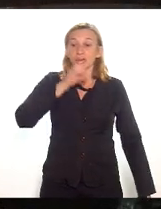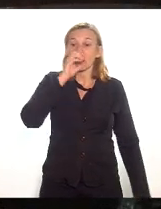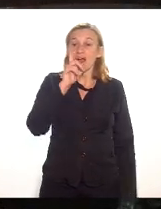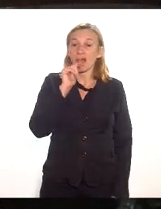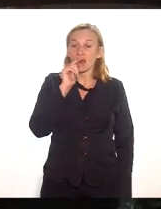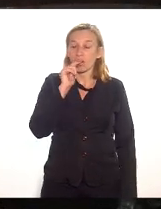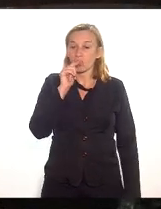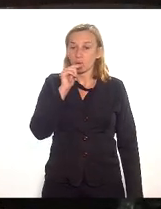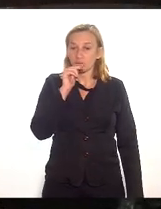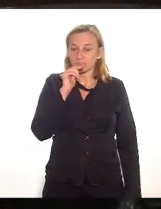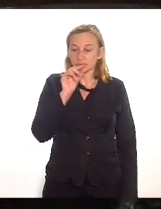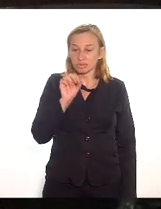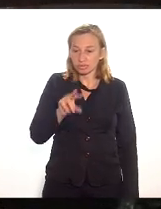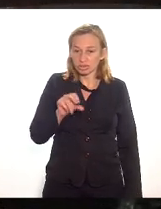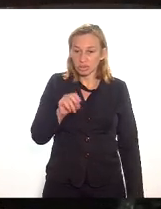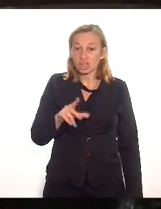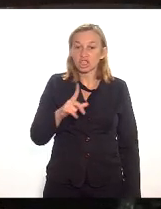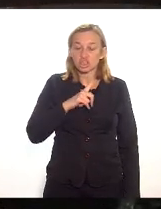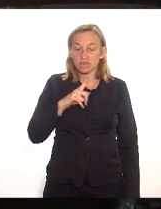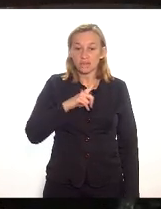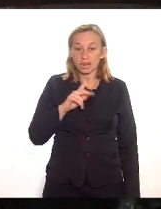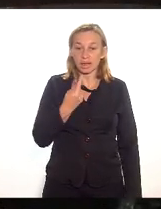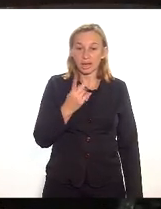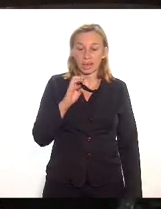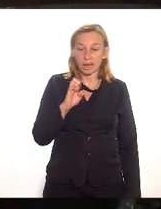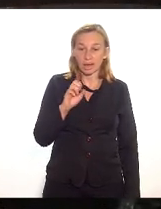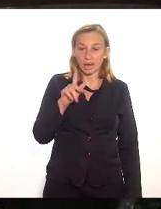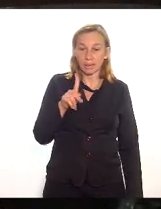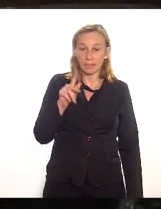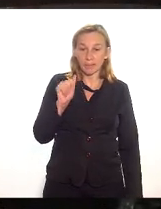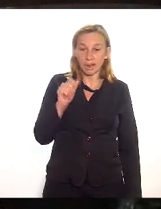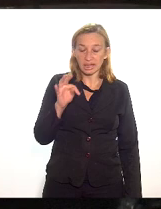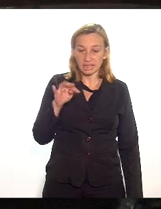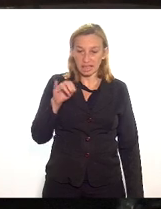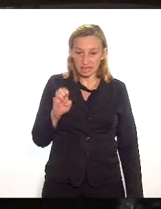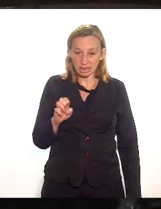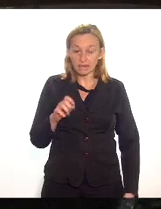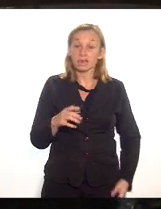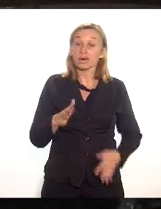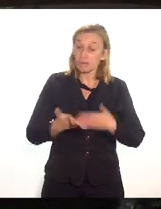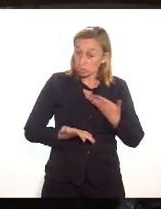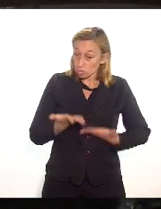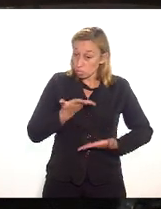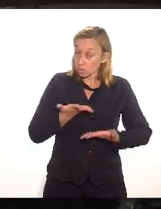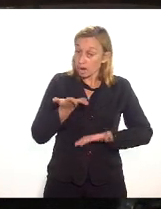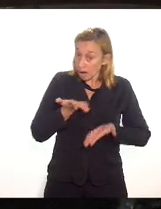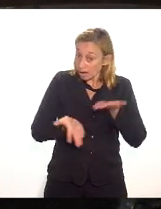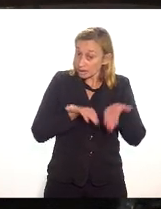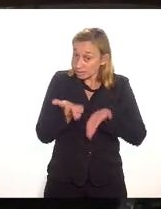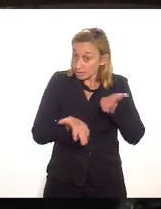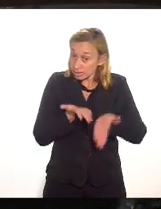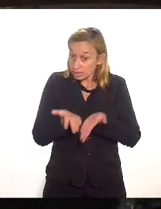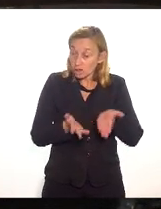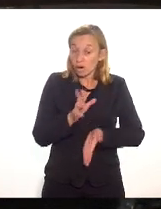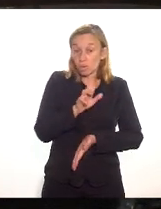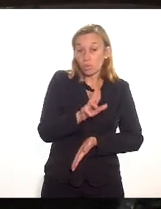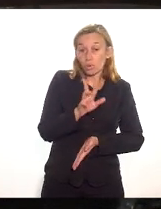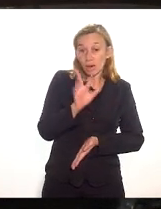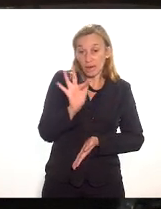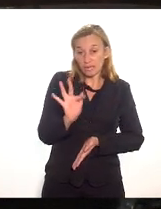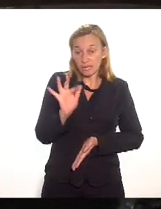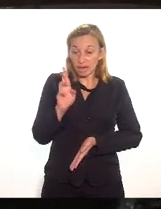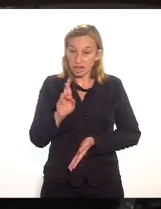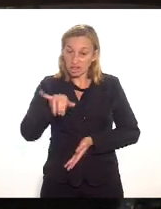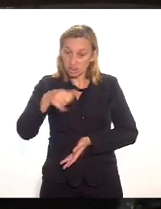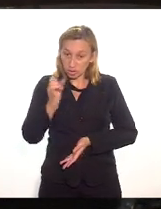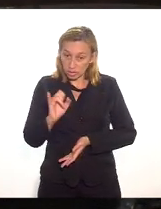contaminada, tive hepatite e fui cuidada pela UFRJ, do lado